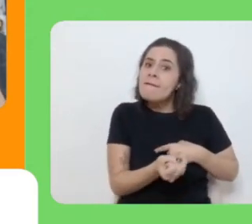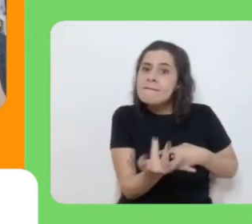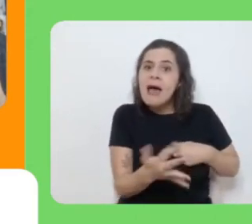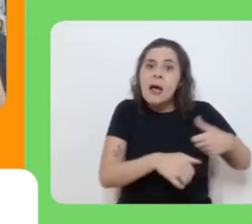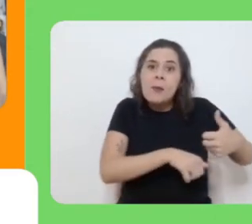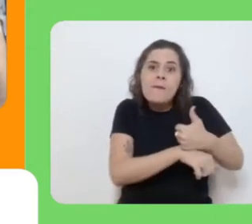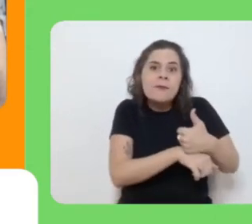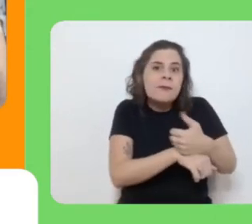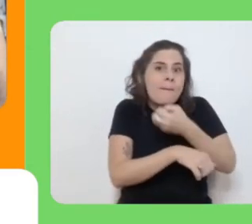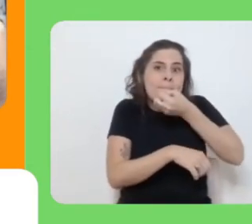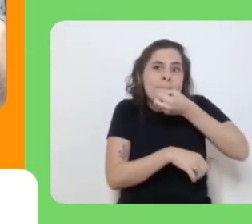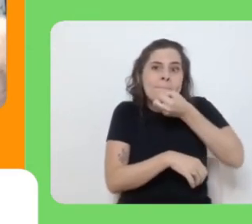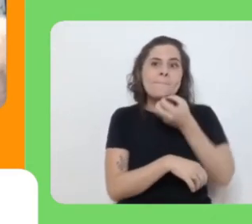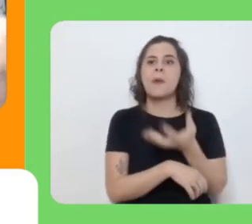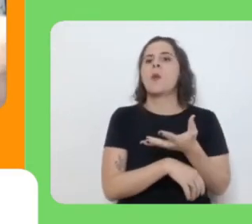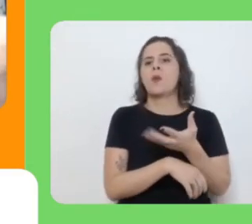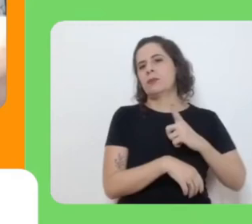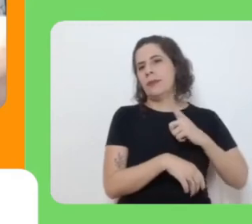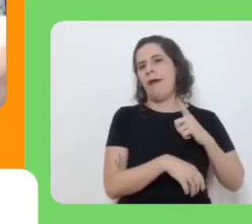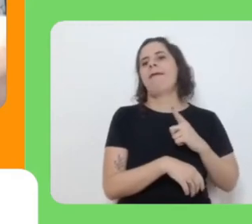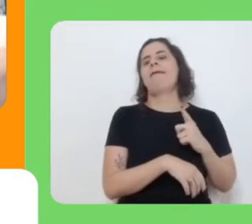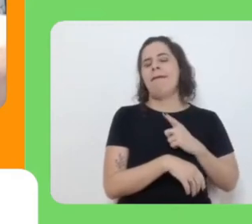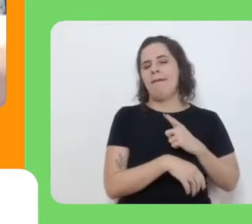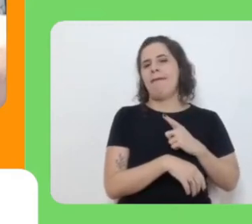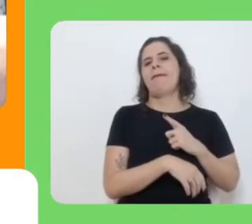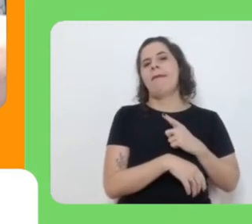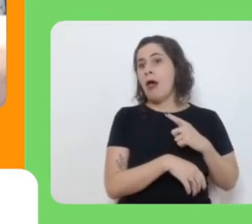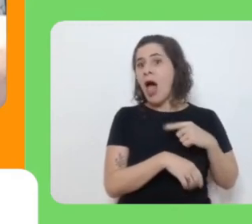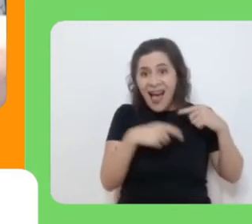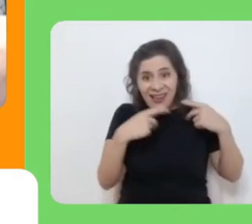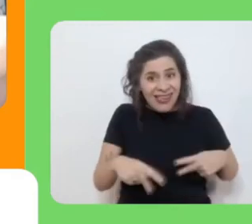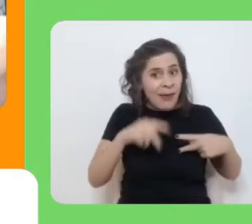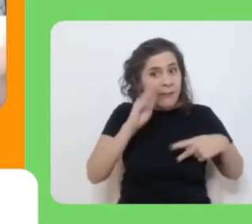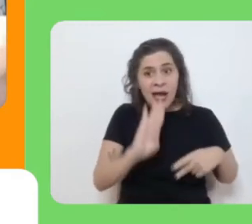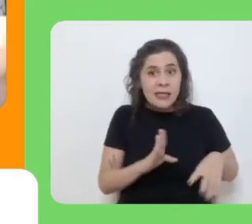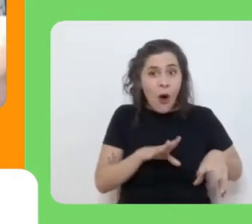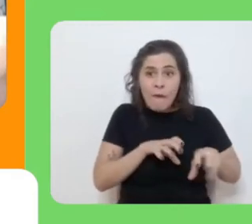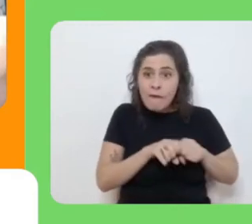gente está formando gente muito boa. Eu digo